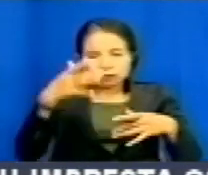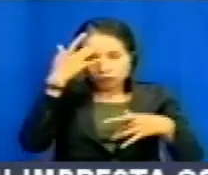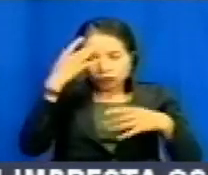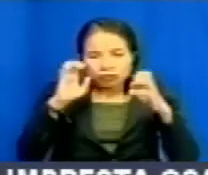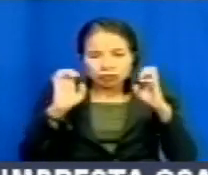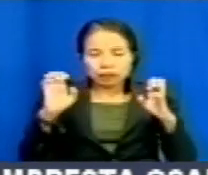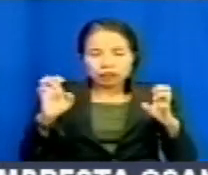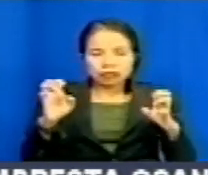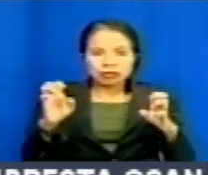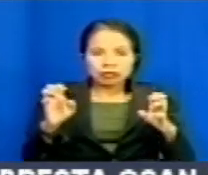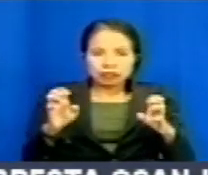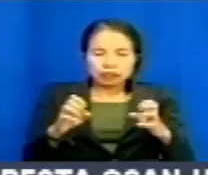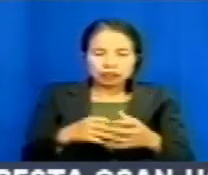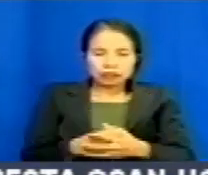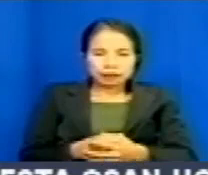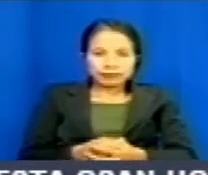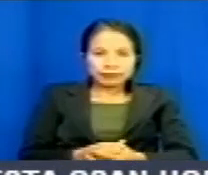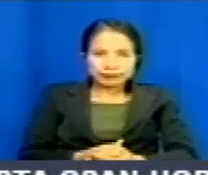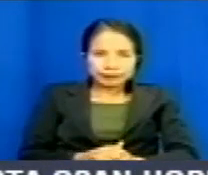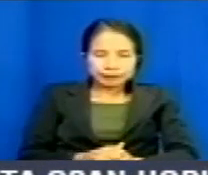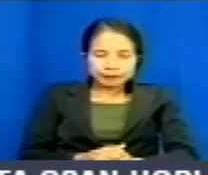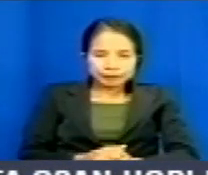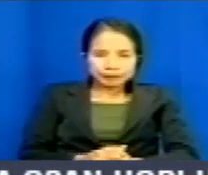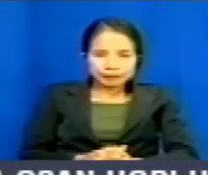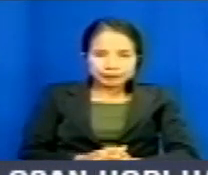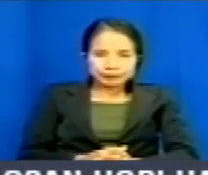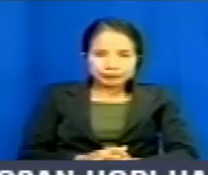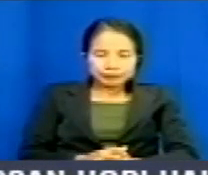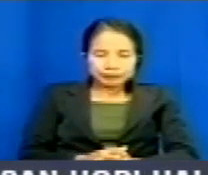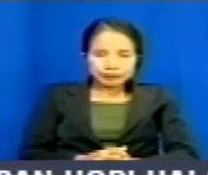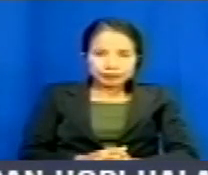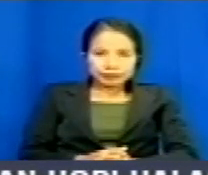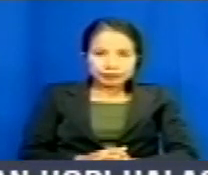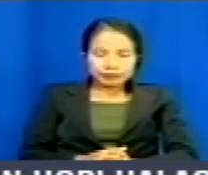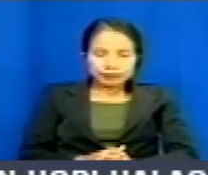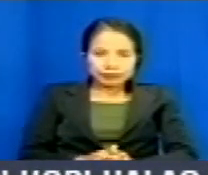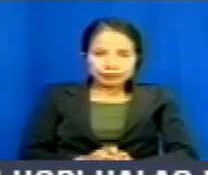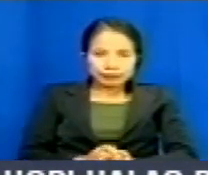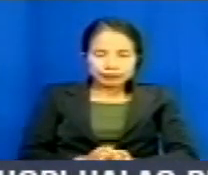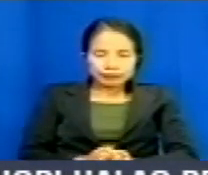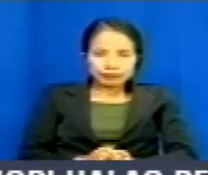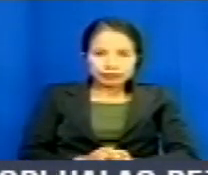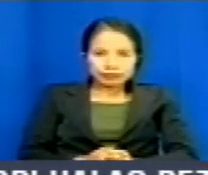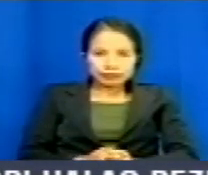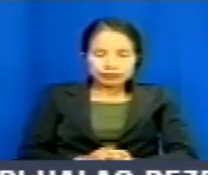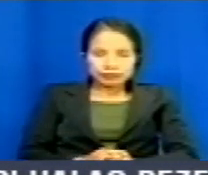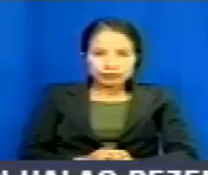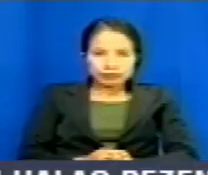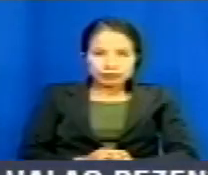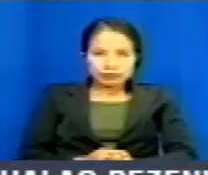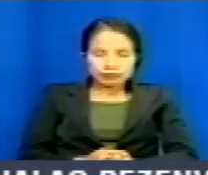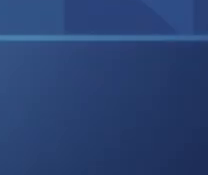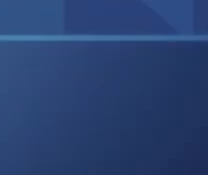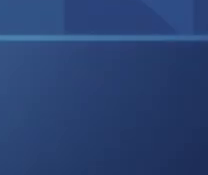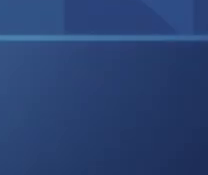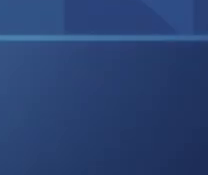na urgência pediátrica Nian. Ernestina Gui, Lide Martins, Domingos Tedeus, RTTL.